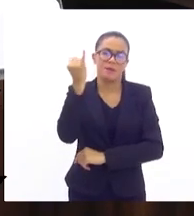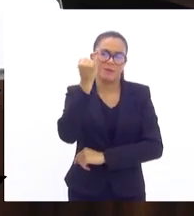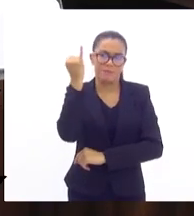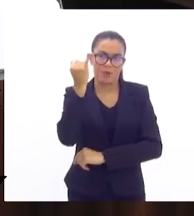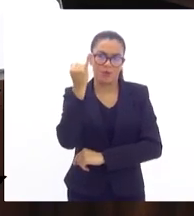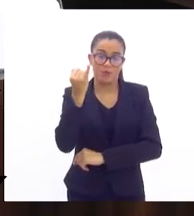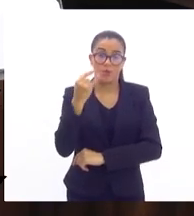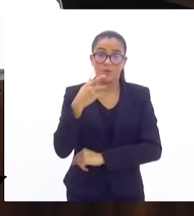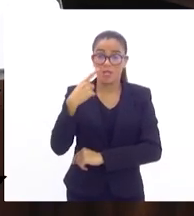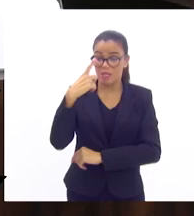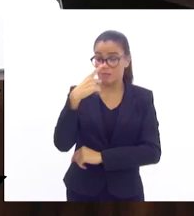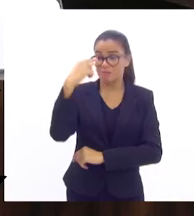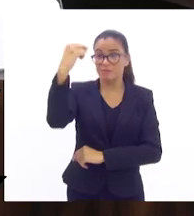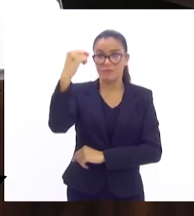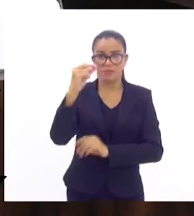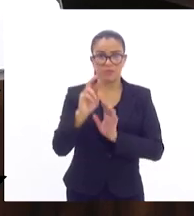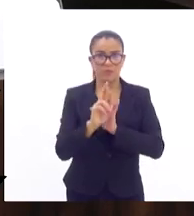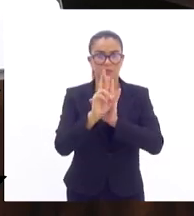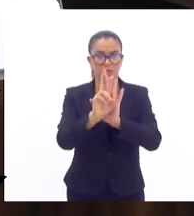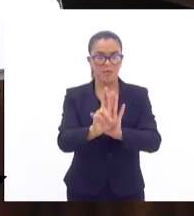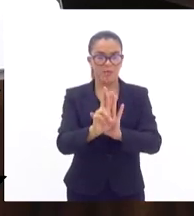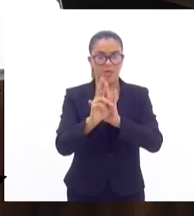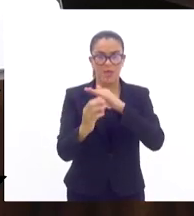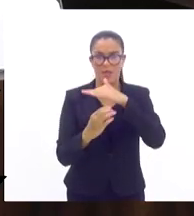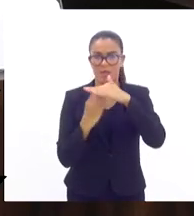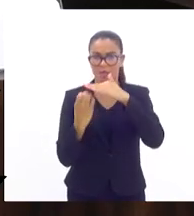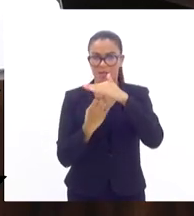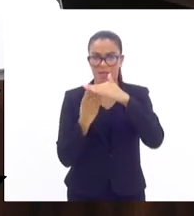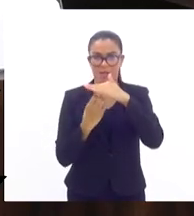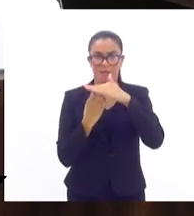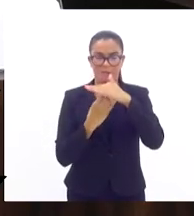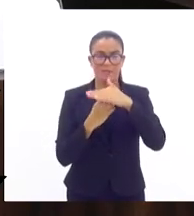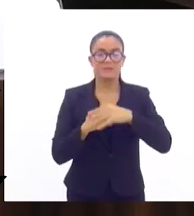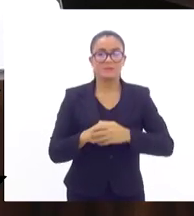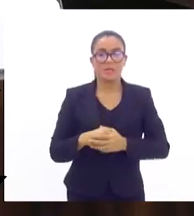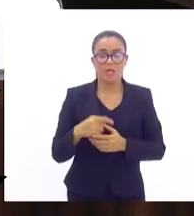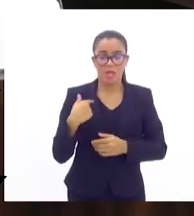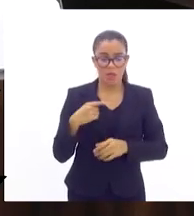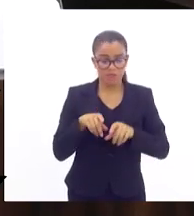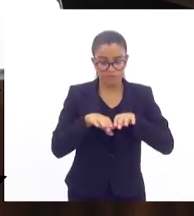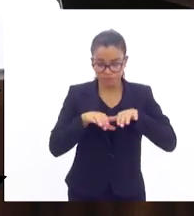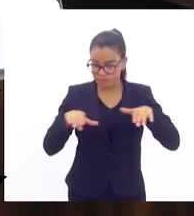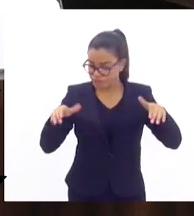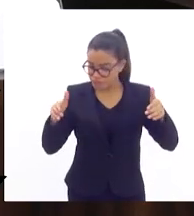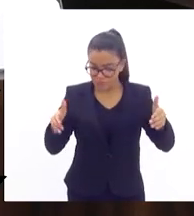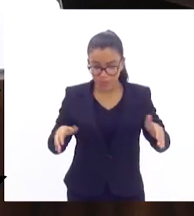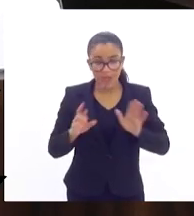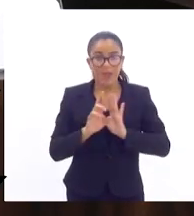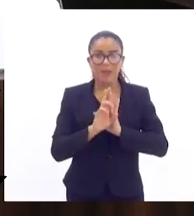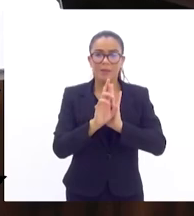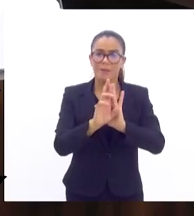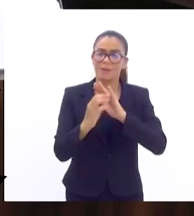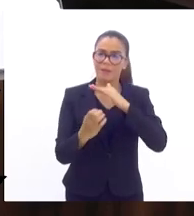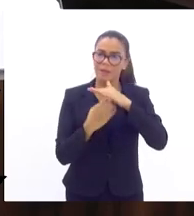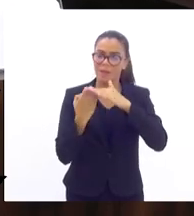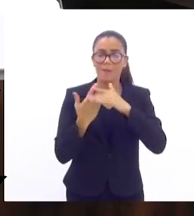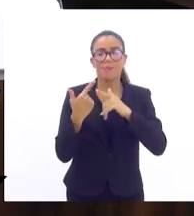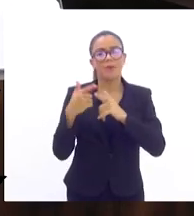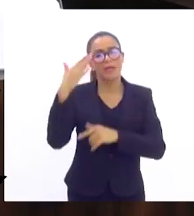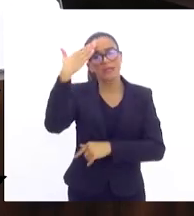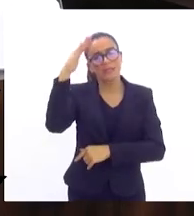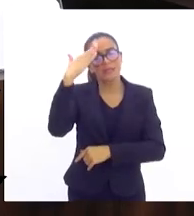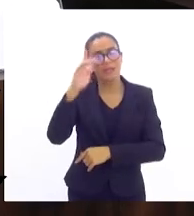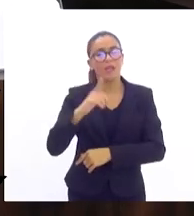designou para estar aqui representando a agência, portanto sentado aqui à mesa, compondo a mesa, é porque ele entende que eu sou o gerente da Câmara